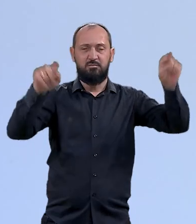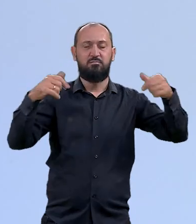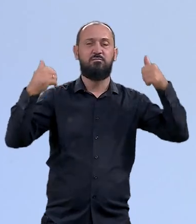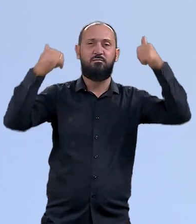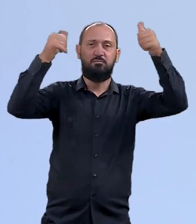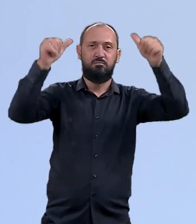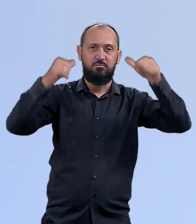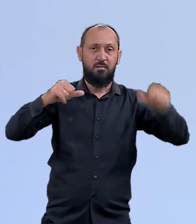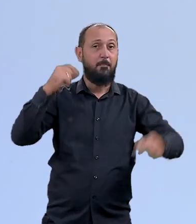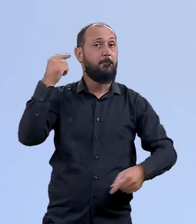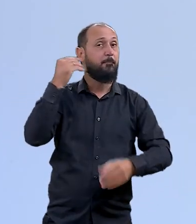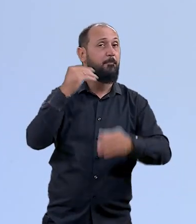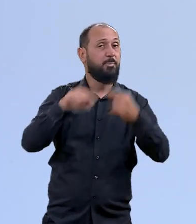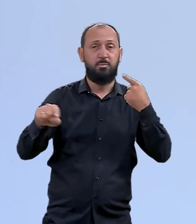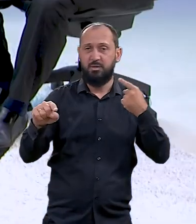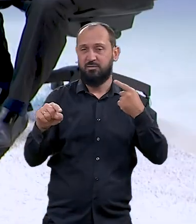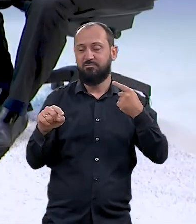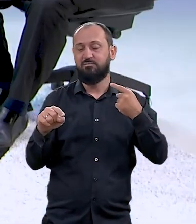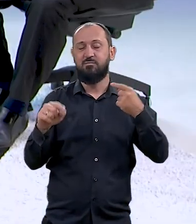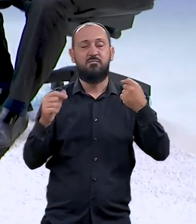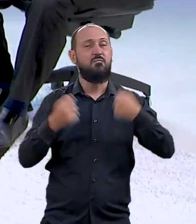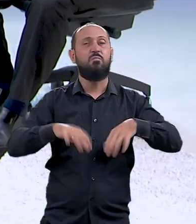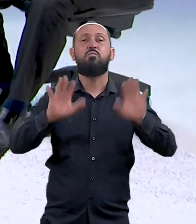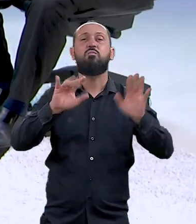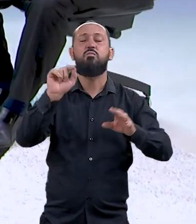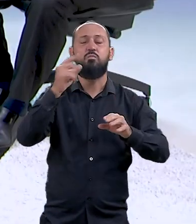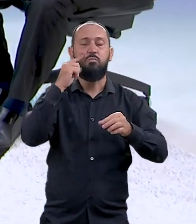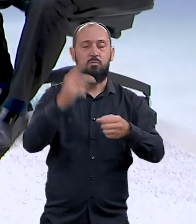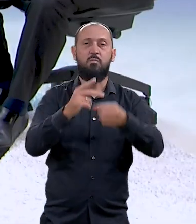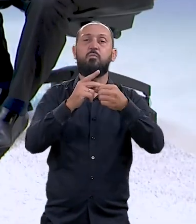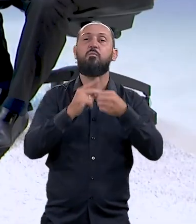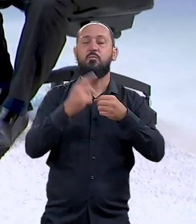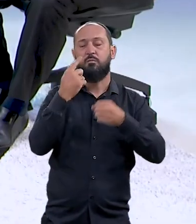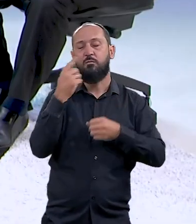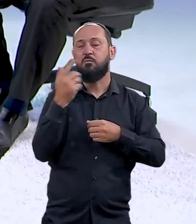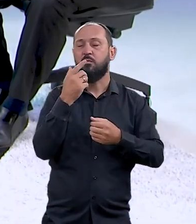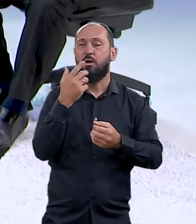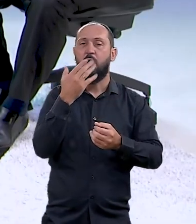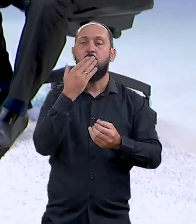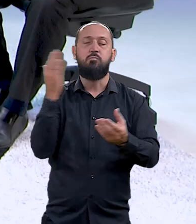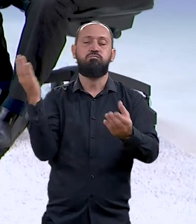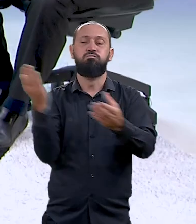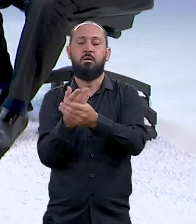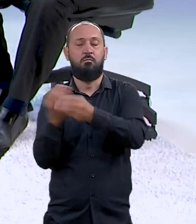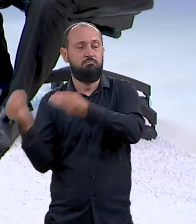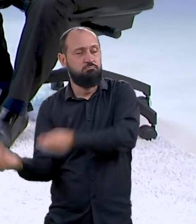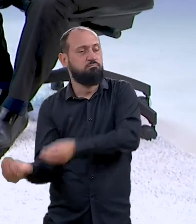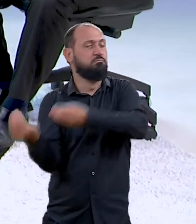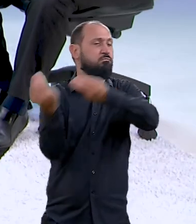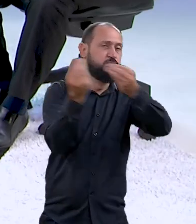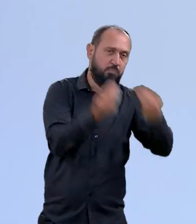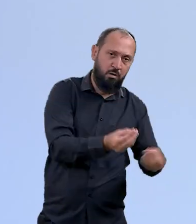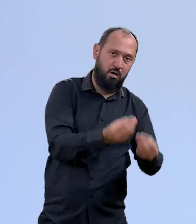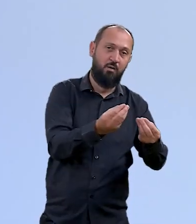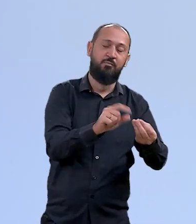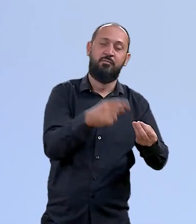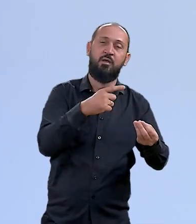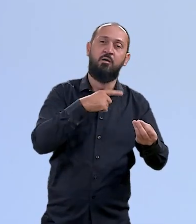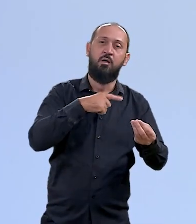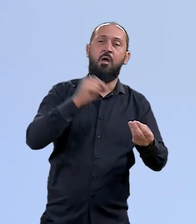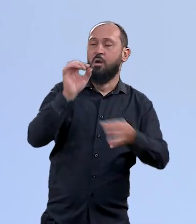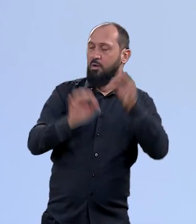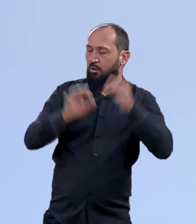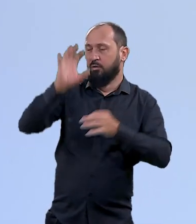e coloque um outdoor ali, um outdoor gigante com pedido de voto para algum candidato na frente de um local de